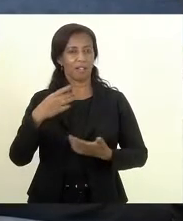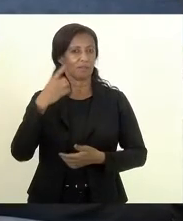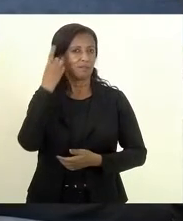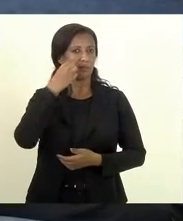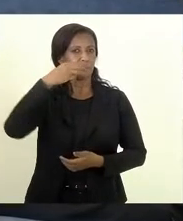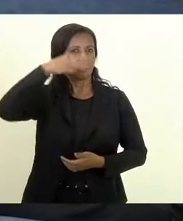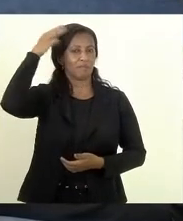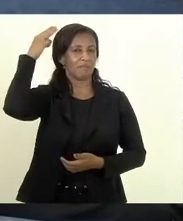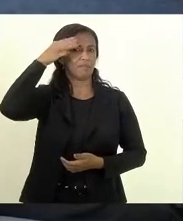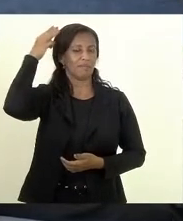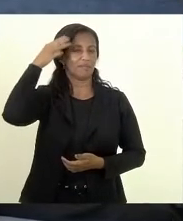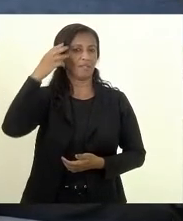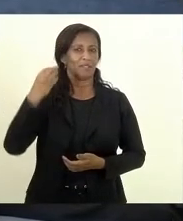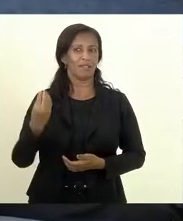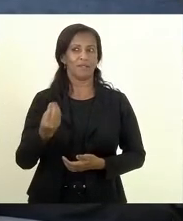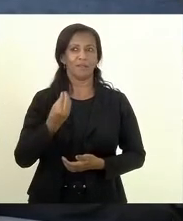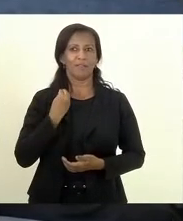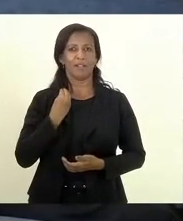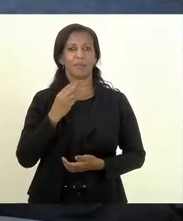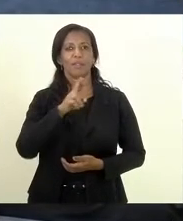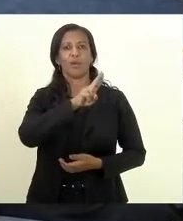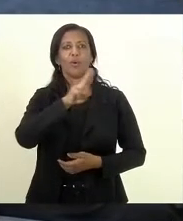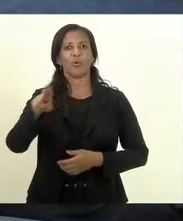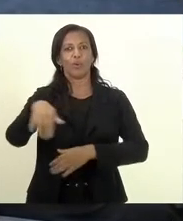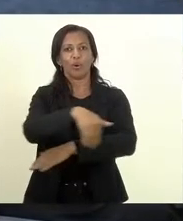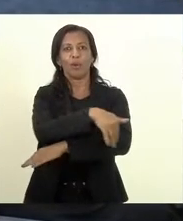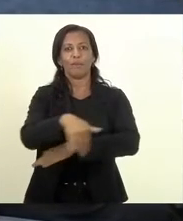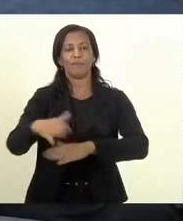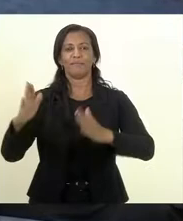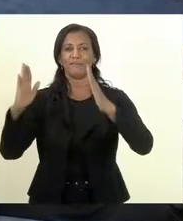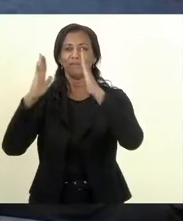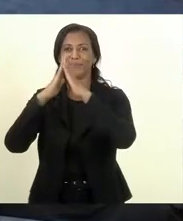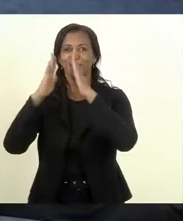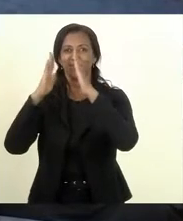Pacheco vai me dar aqui o endereço da rezadeira dele e eu vou lá.